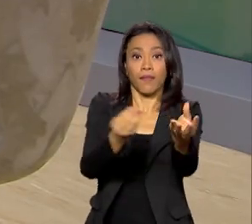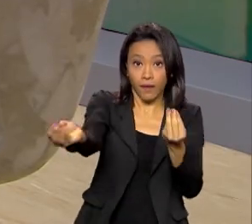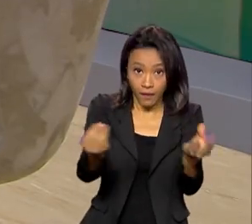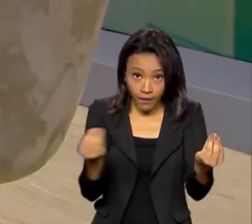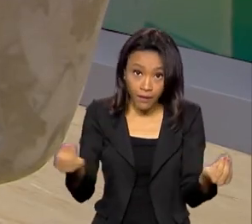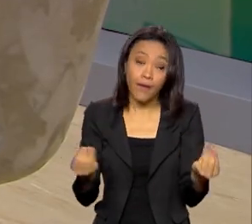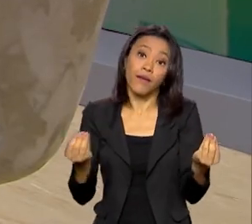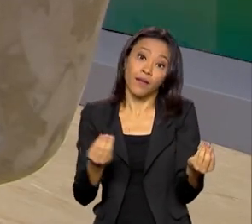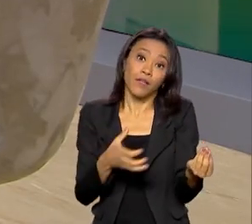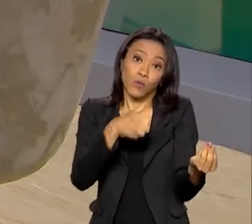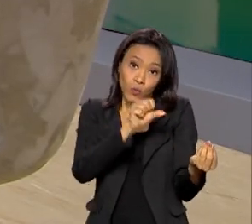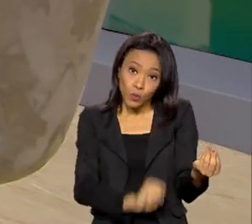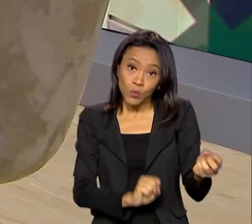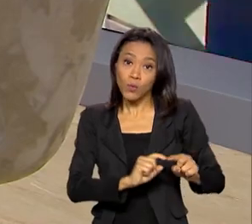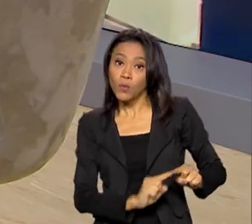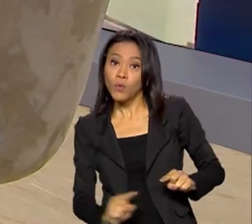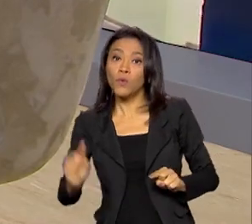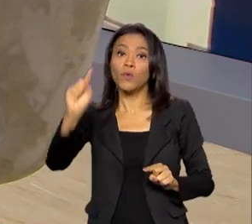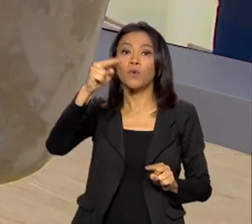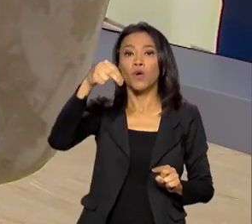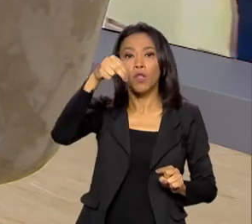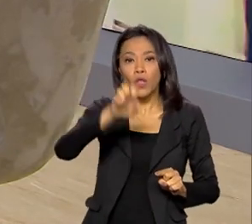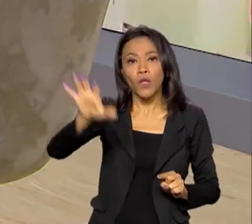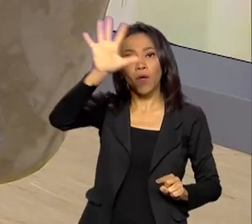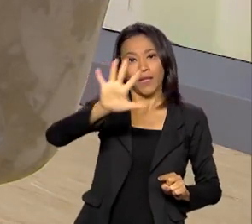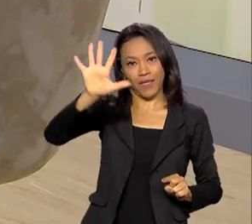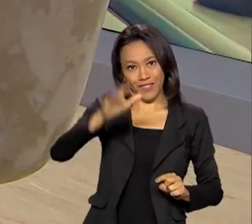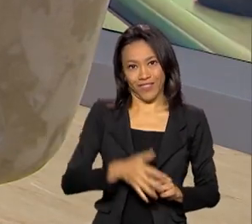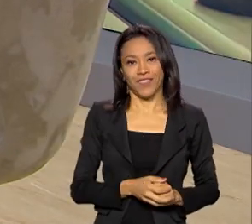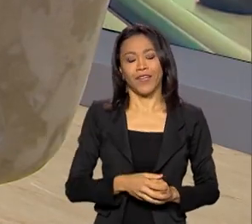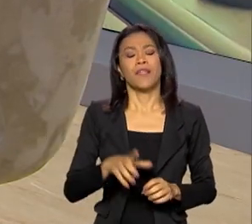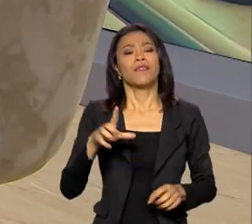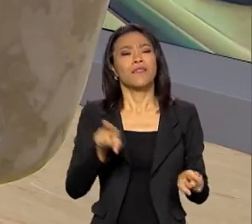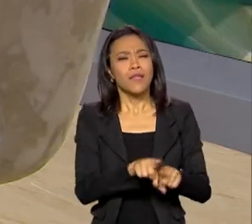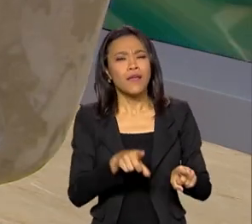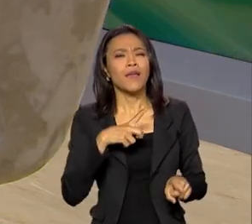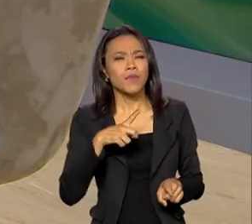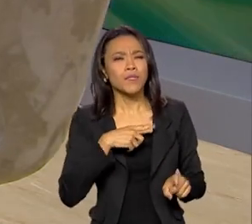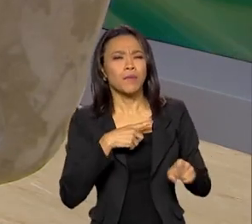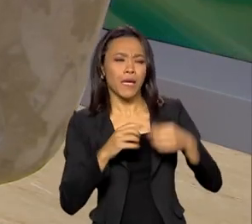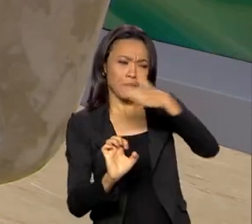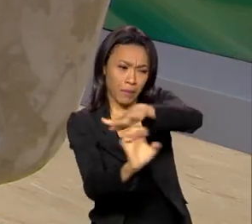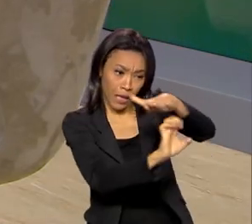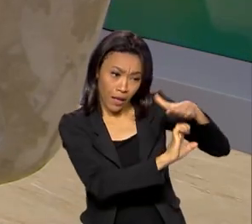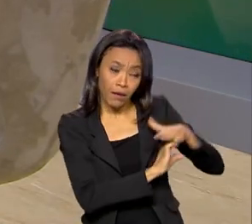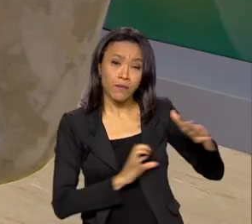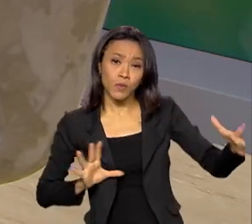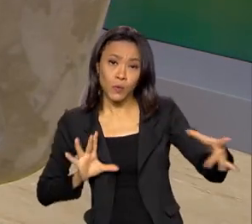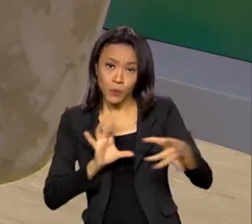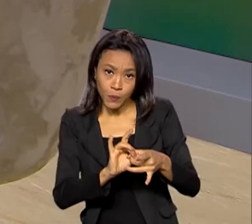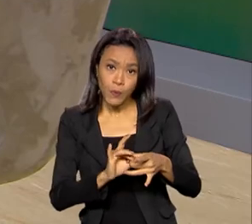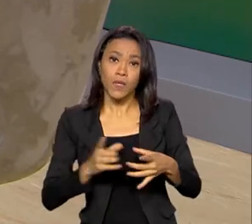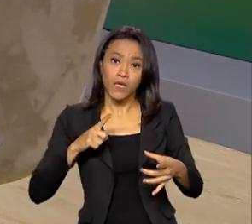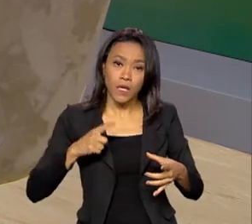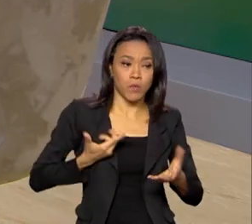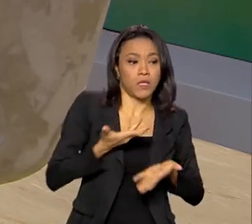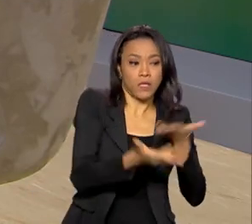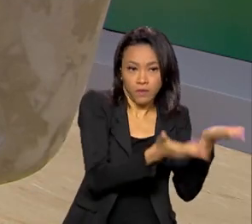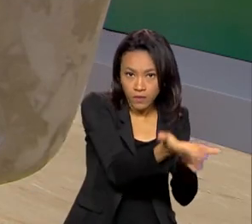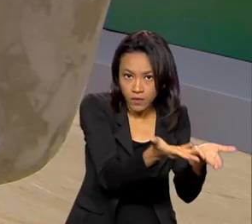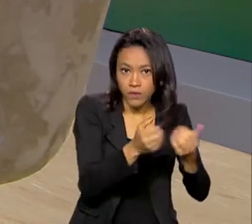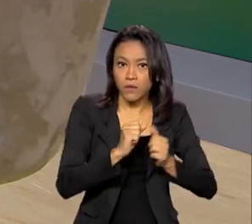nordeste. Nós atendemos um portfólio enorme de clientes, né? Nós temos um volume diário de cerca